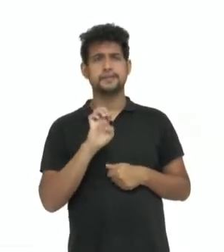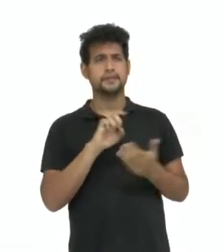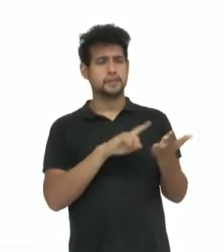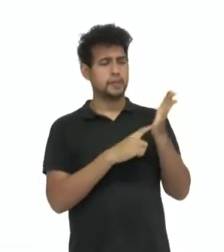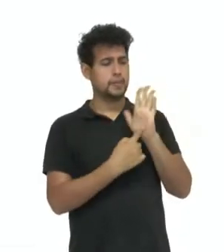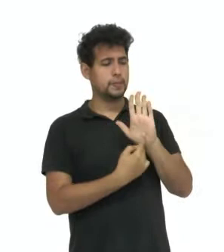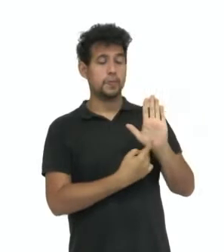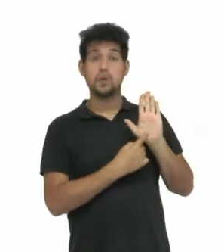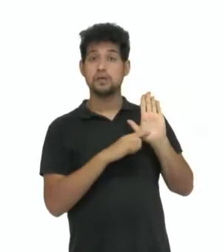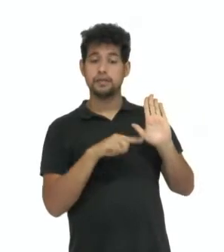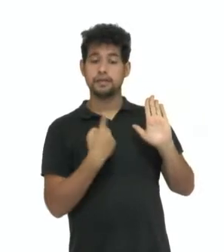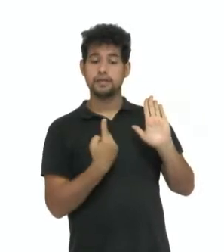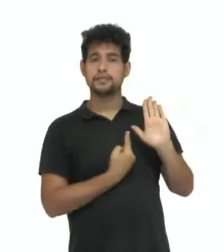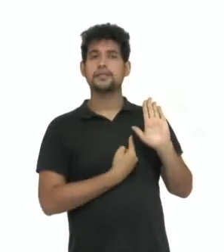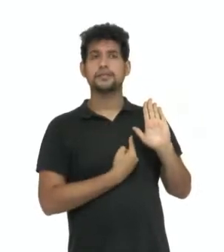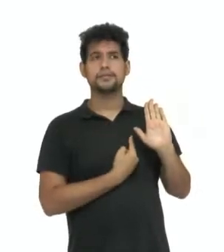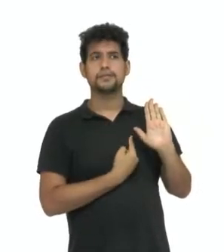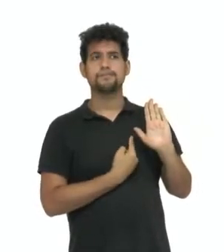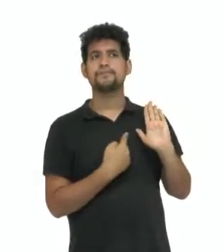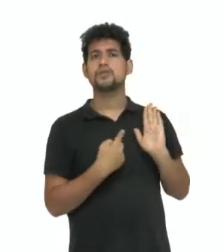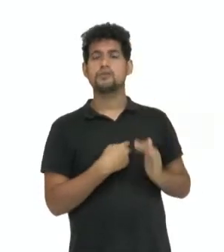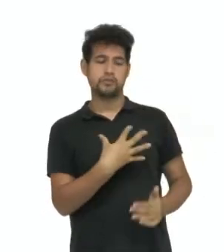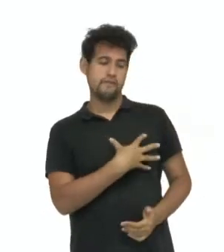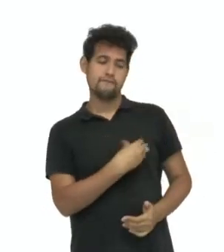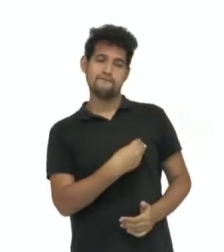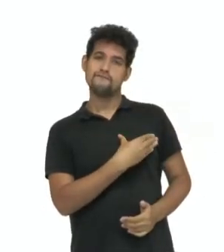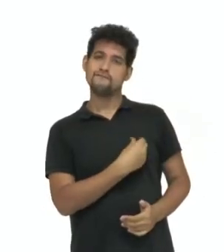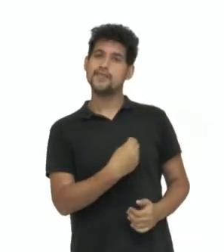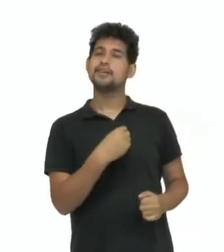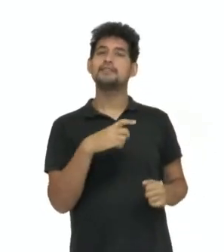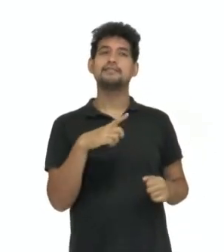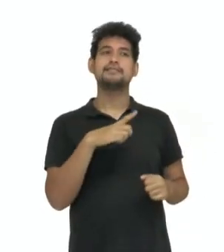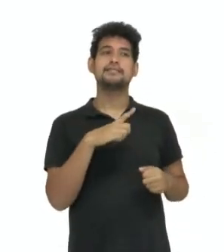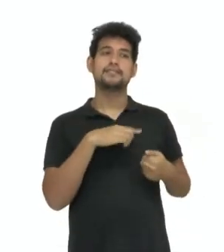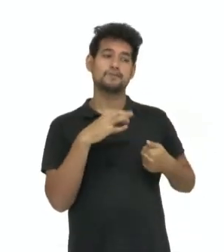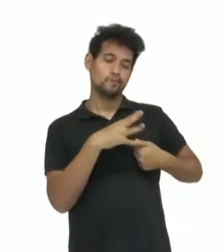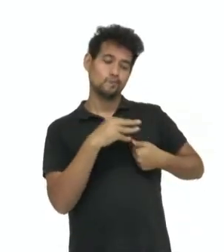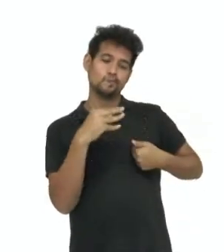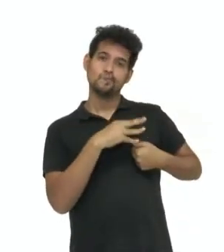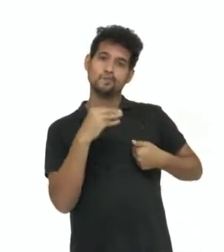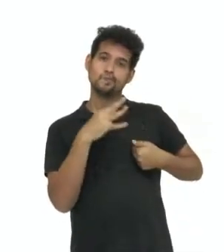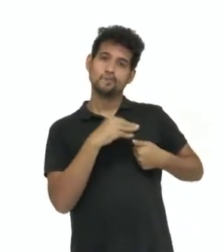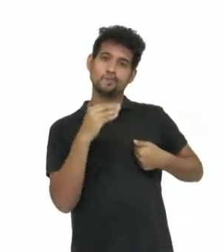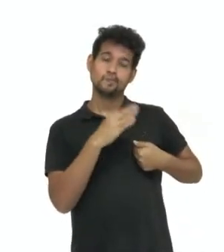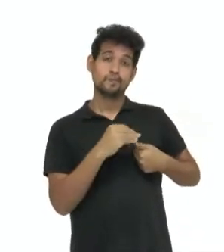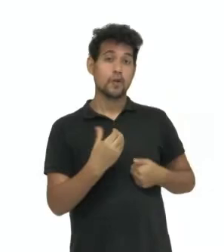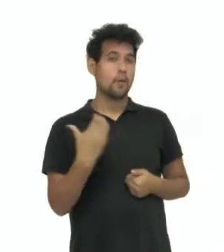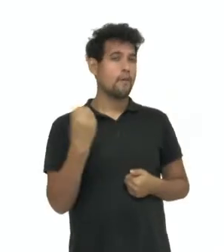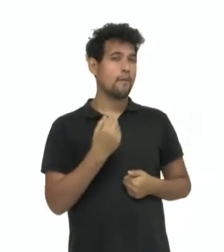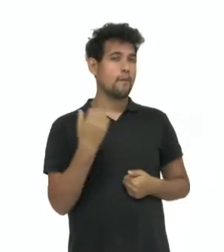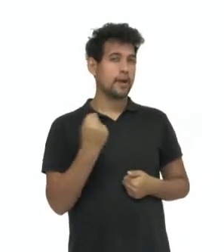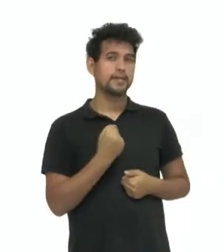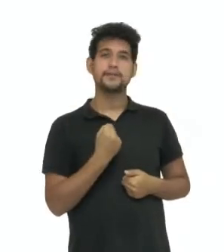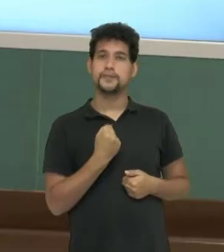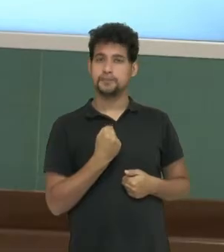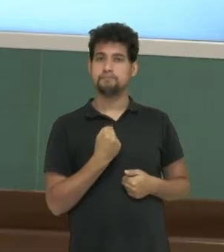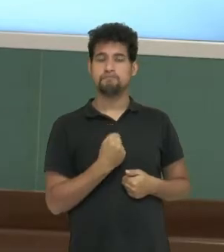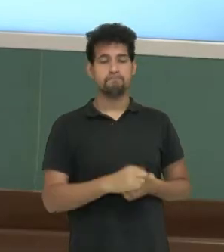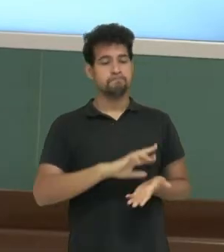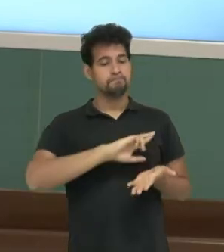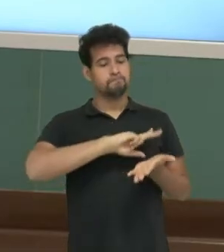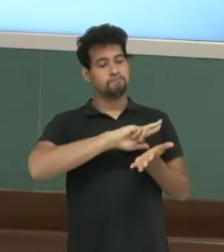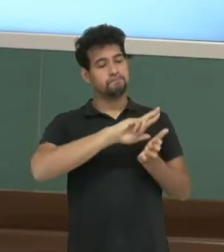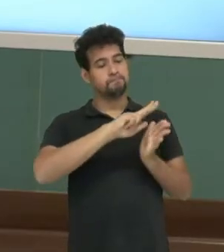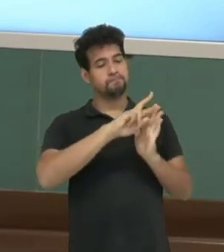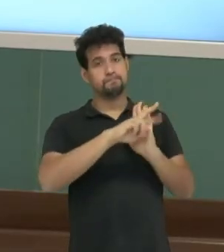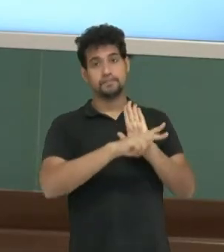nós aqui então, né, esses filhotes sendo alimentados pelo leite materno. E muitas vezes